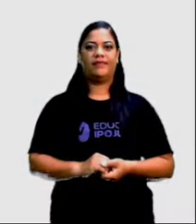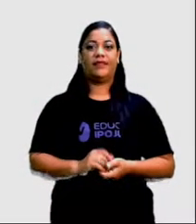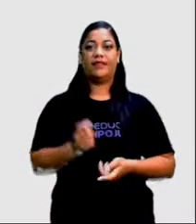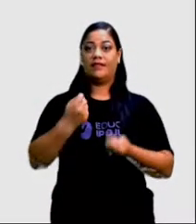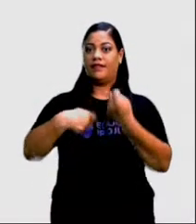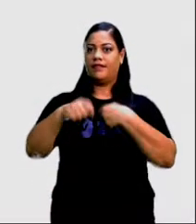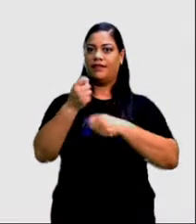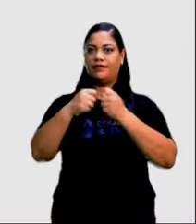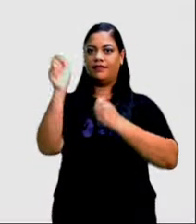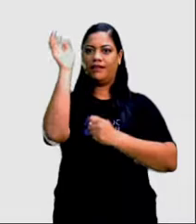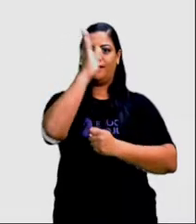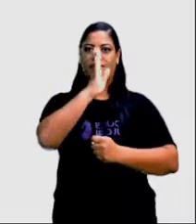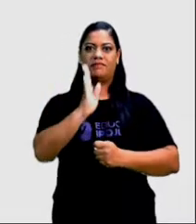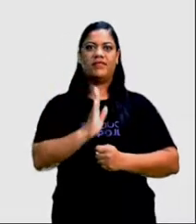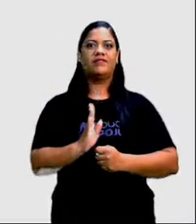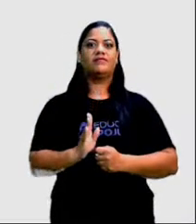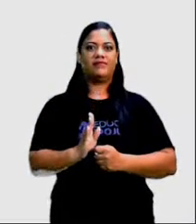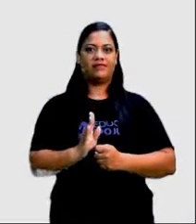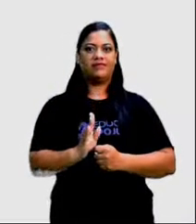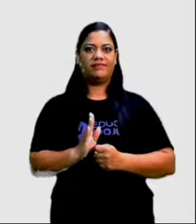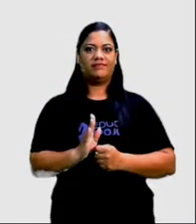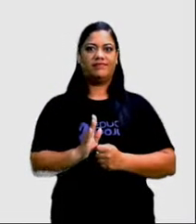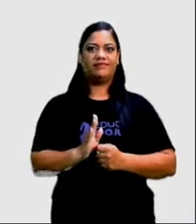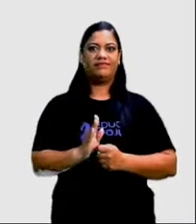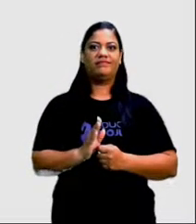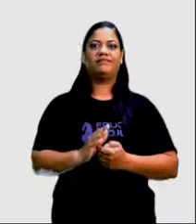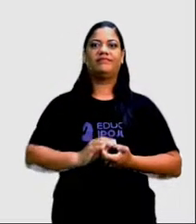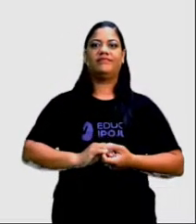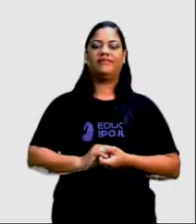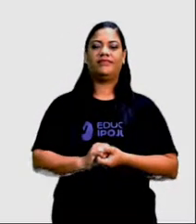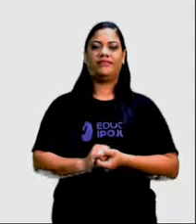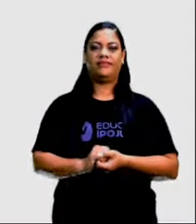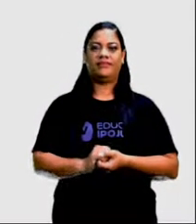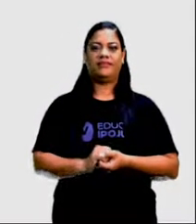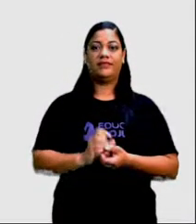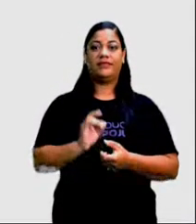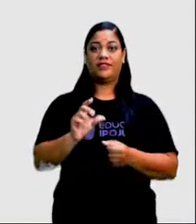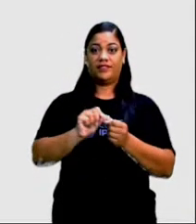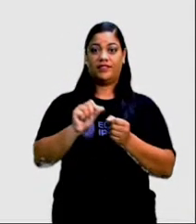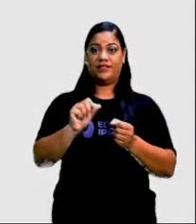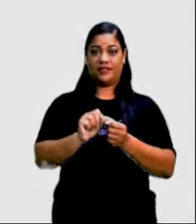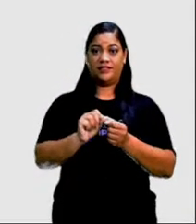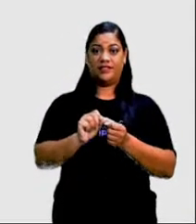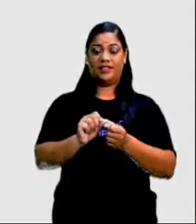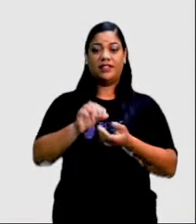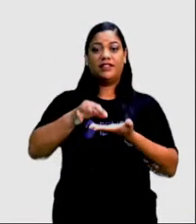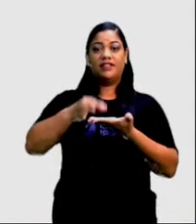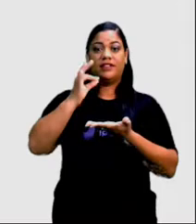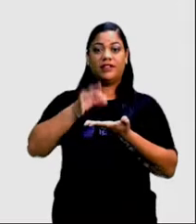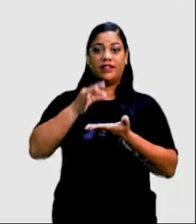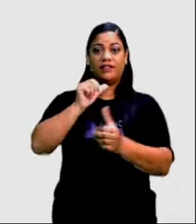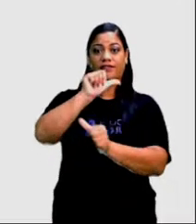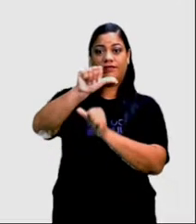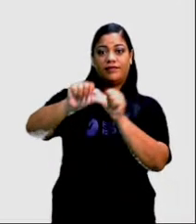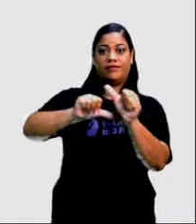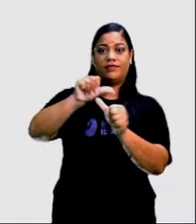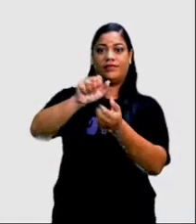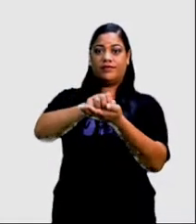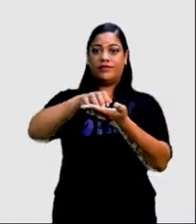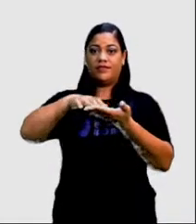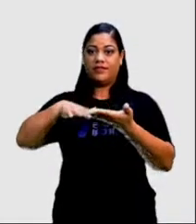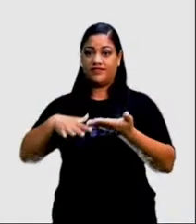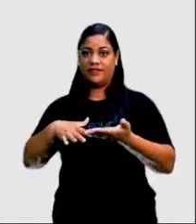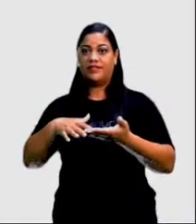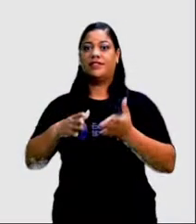a economia brasileira, ela deixa de se concentrar na produção do café e cede espaço para as